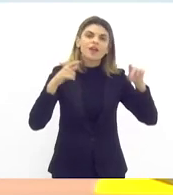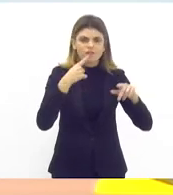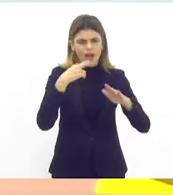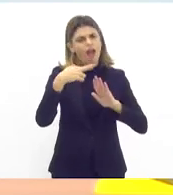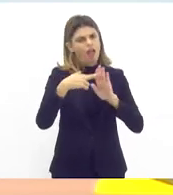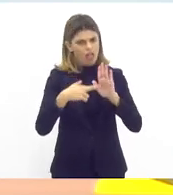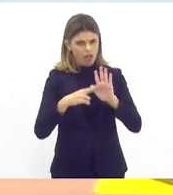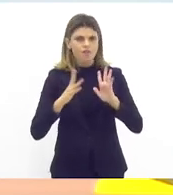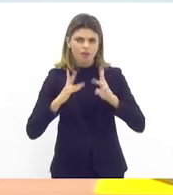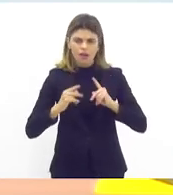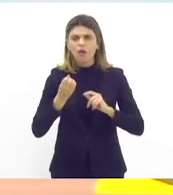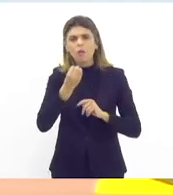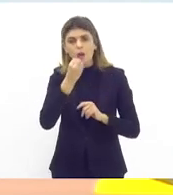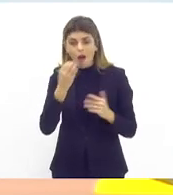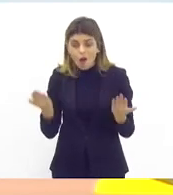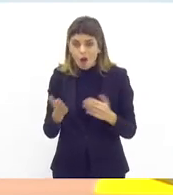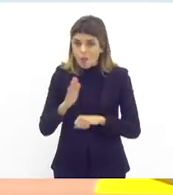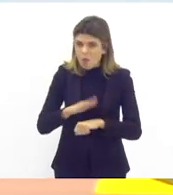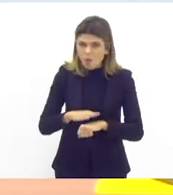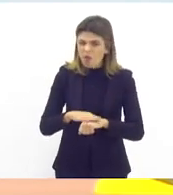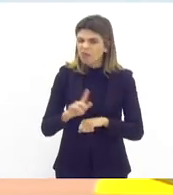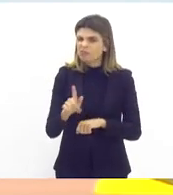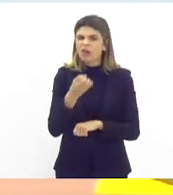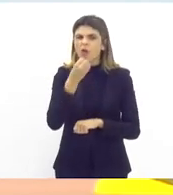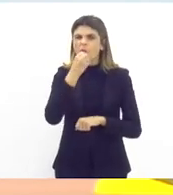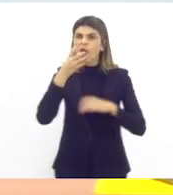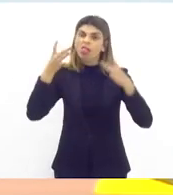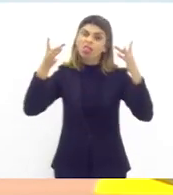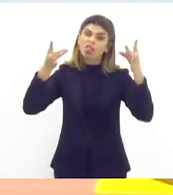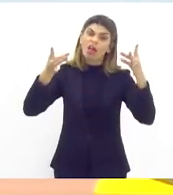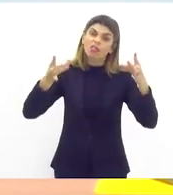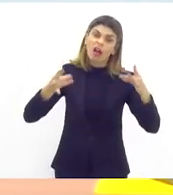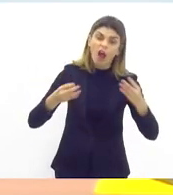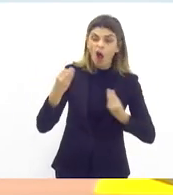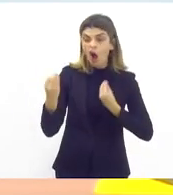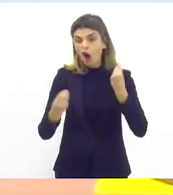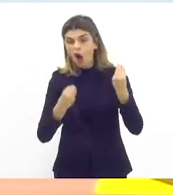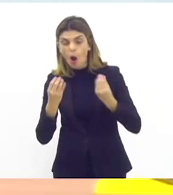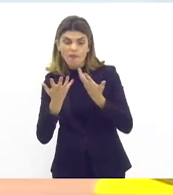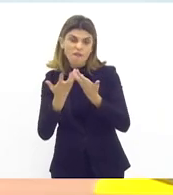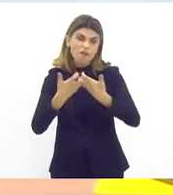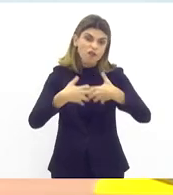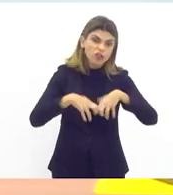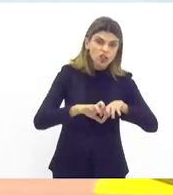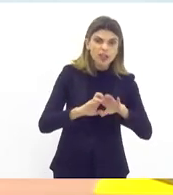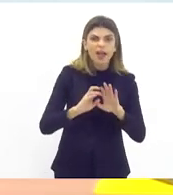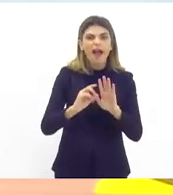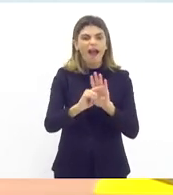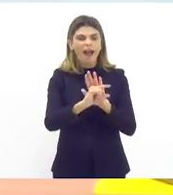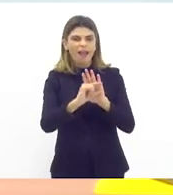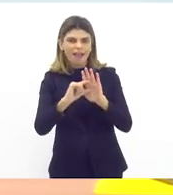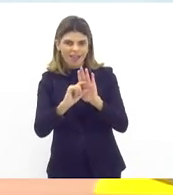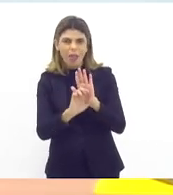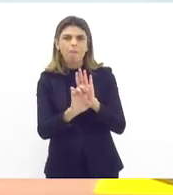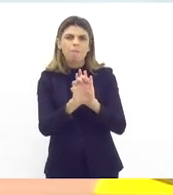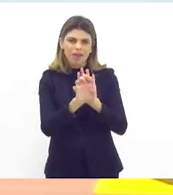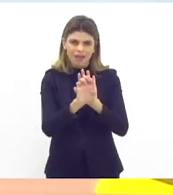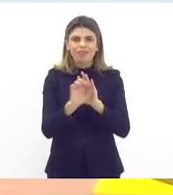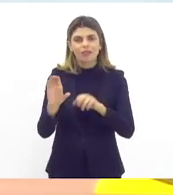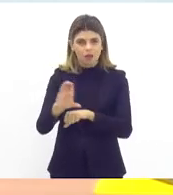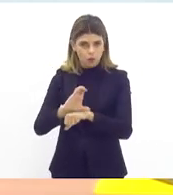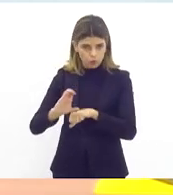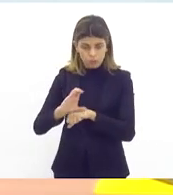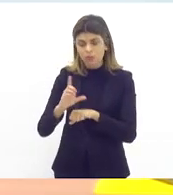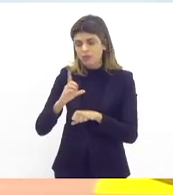depois, que eu acho que é o ideal fazer nesse momento. Acho que não deve entrar em detalhe de como isso deve funcionar na emenda constitucional. Tem várias